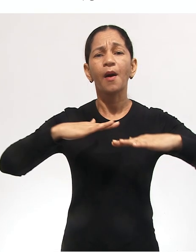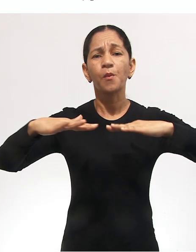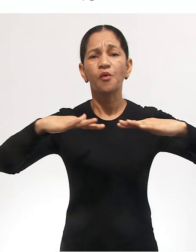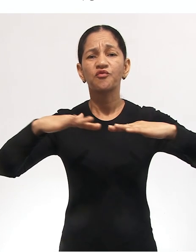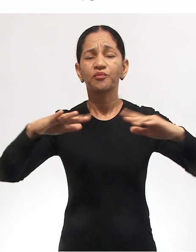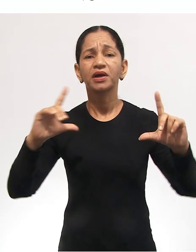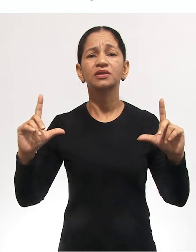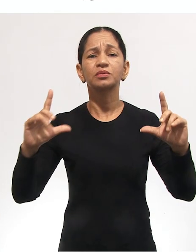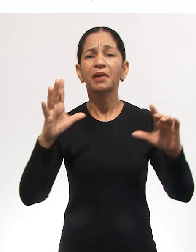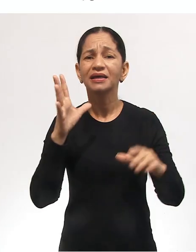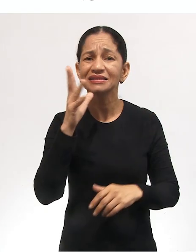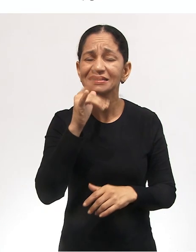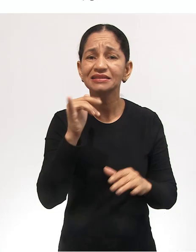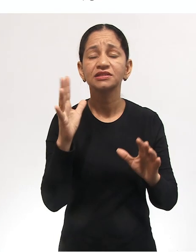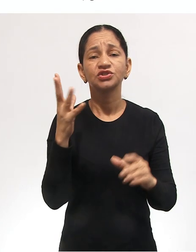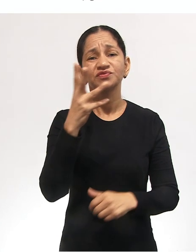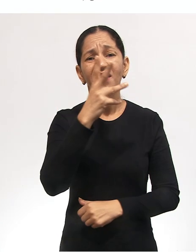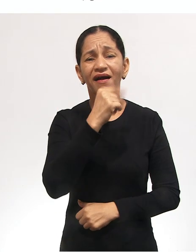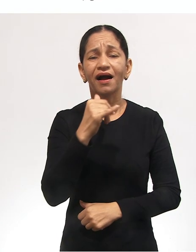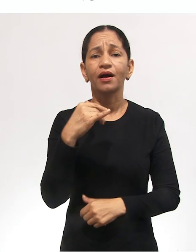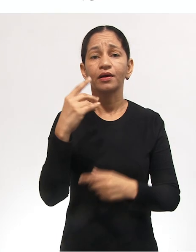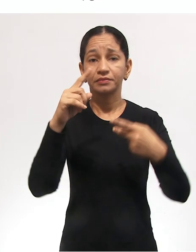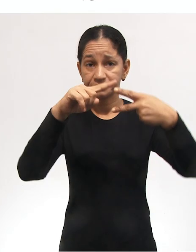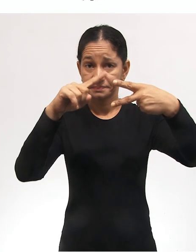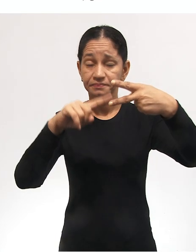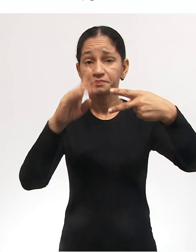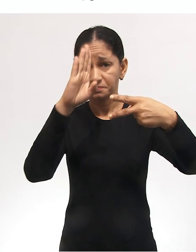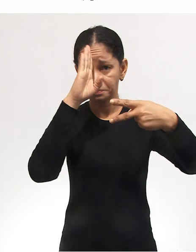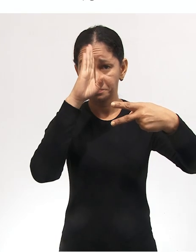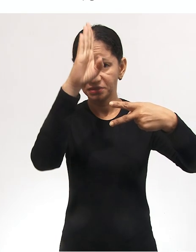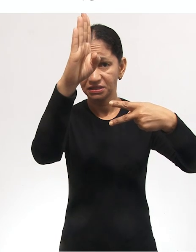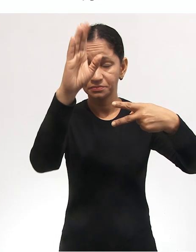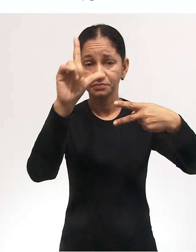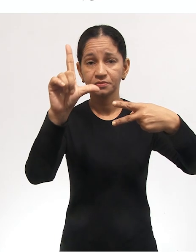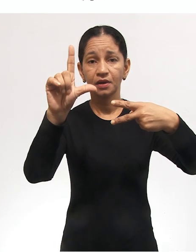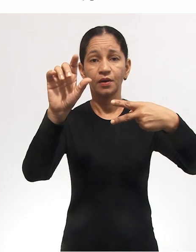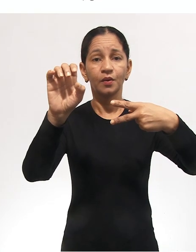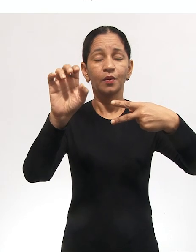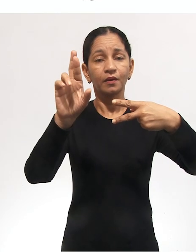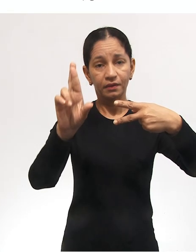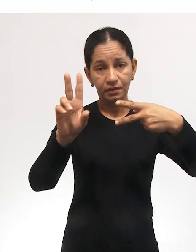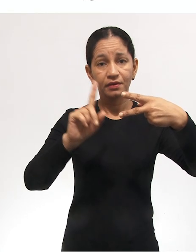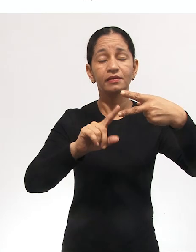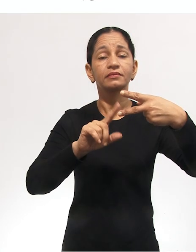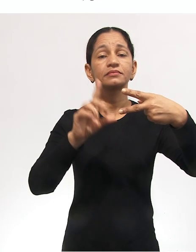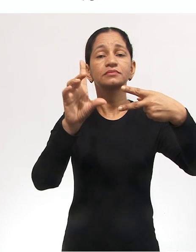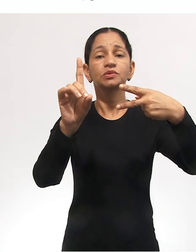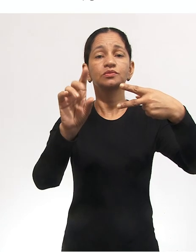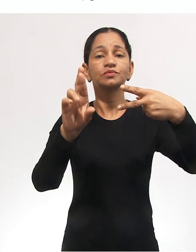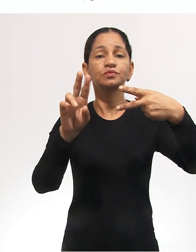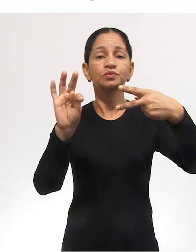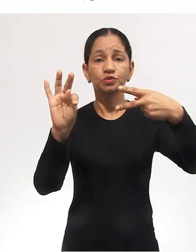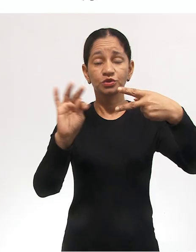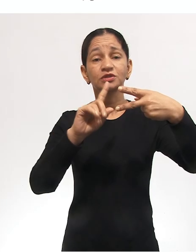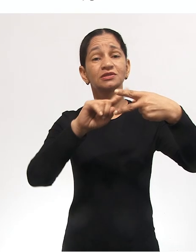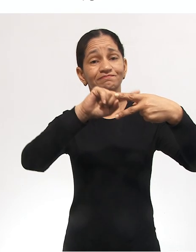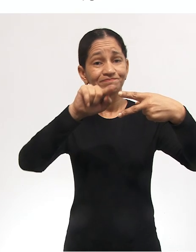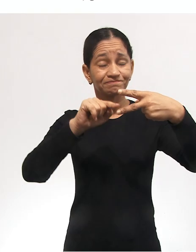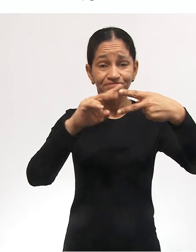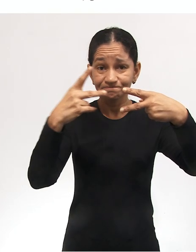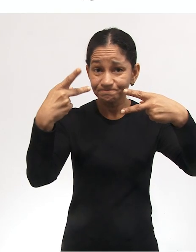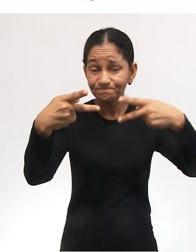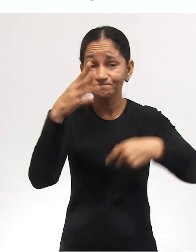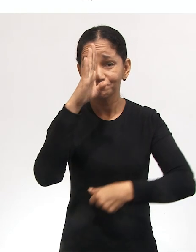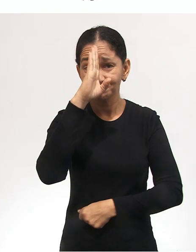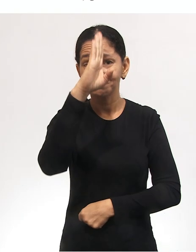2 exemplos, que é o Ler e o Dort, né? Mas nós temos vários outros, então se atentem no material, né,